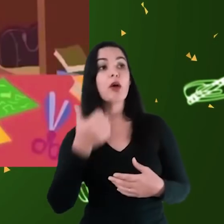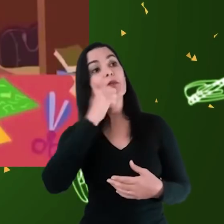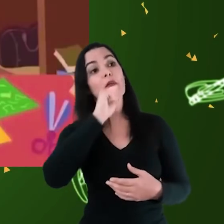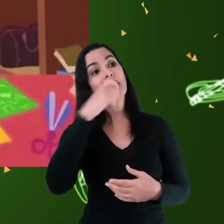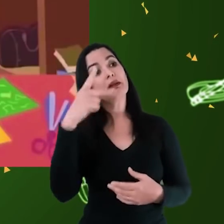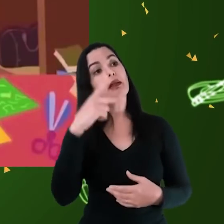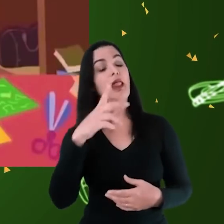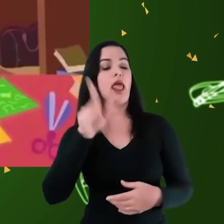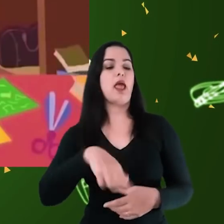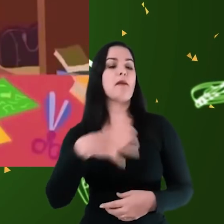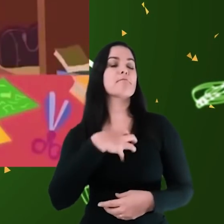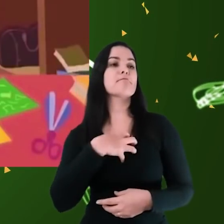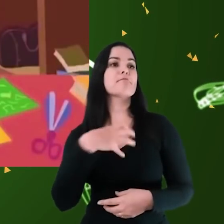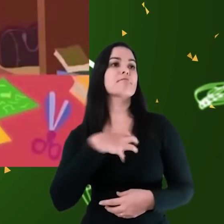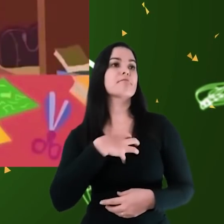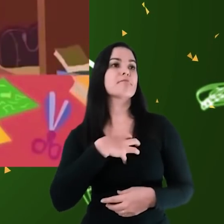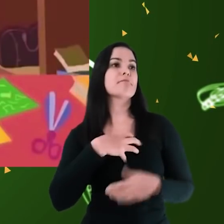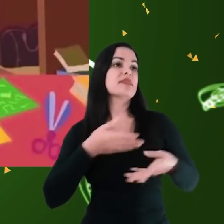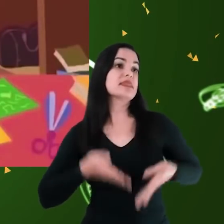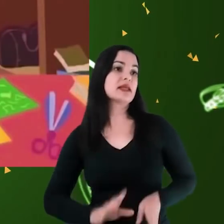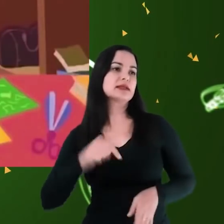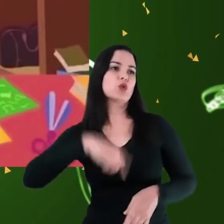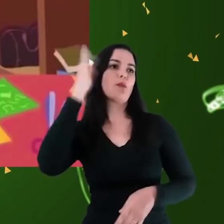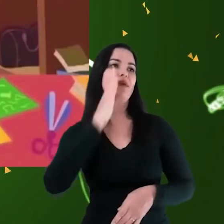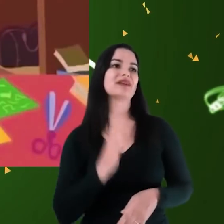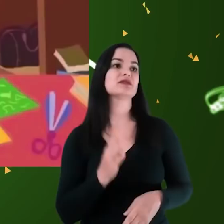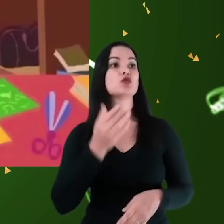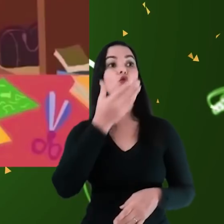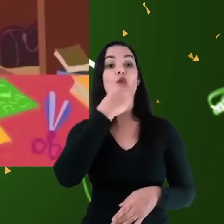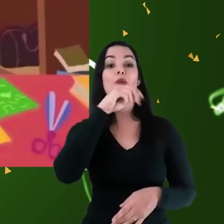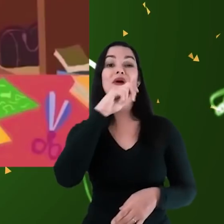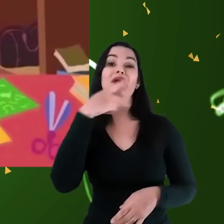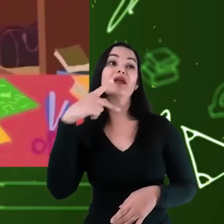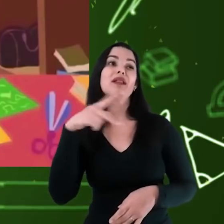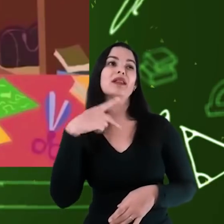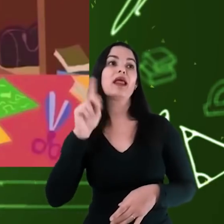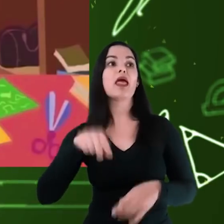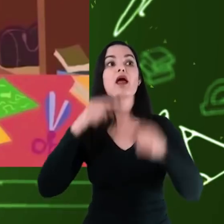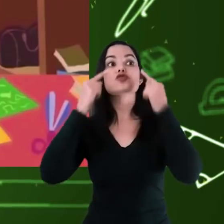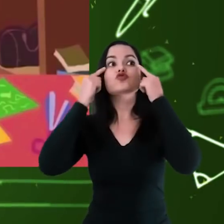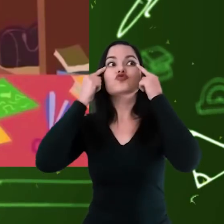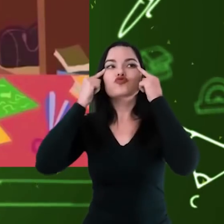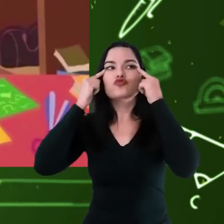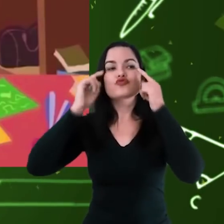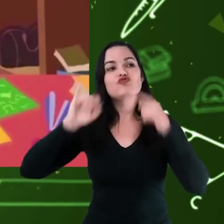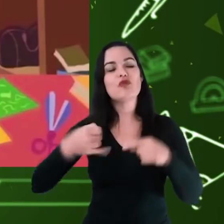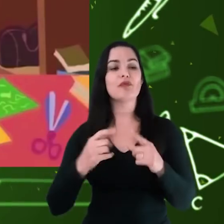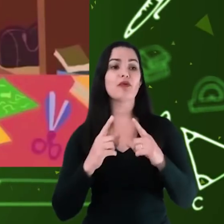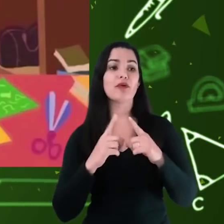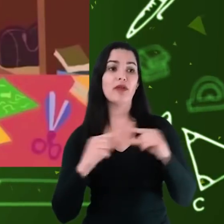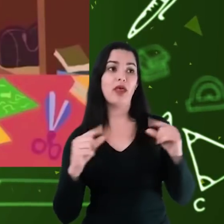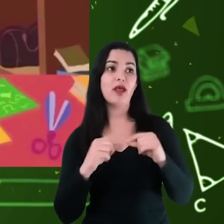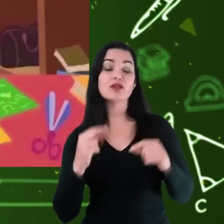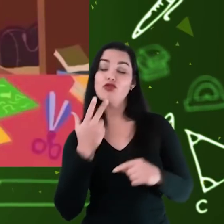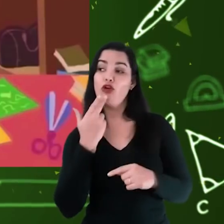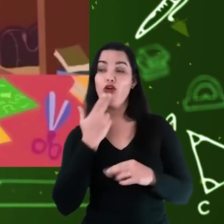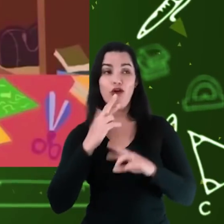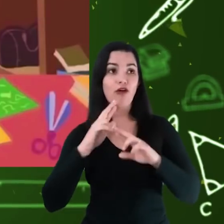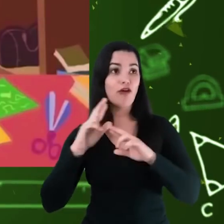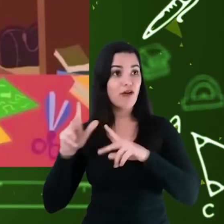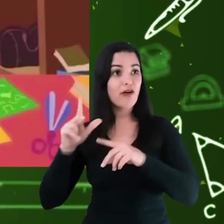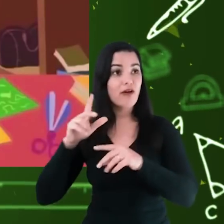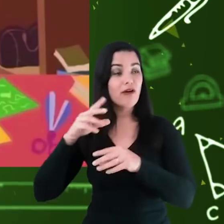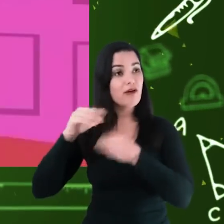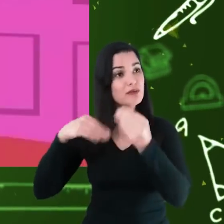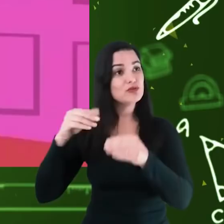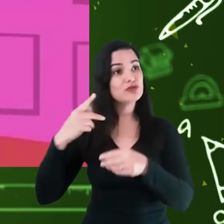outra coisa, Bia. Eu tô falando da cor dele. Você é preta cor de jambo, filha do seu pai e da sua mãe, sem